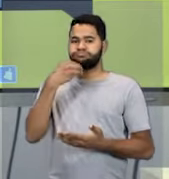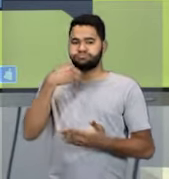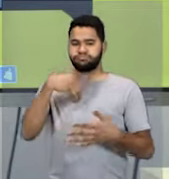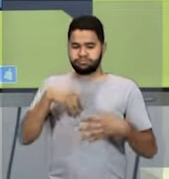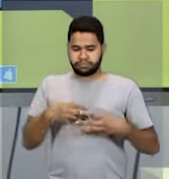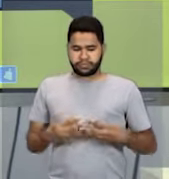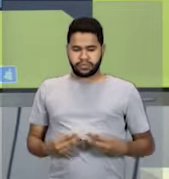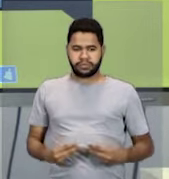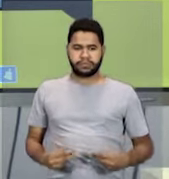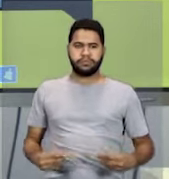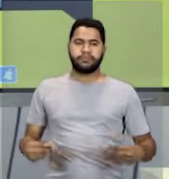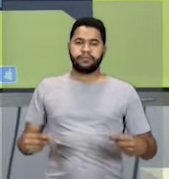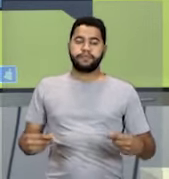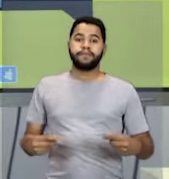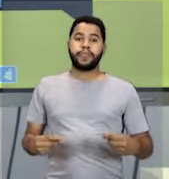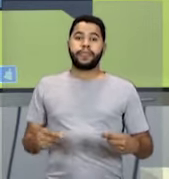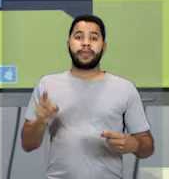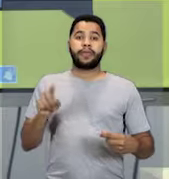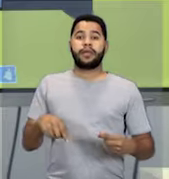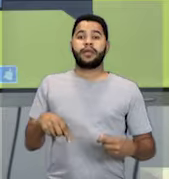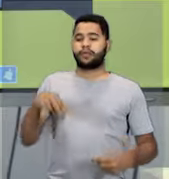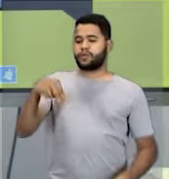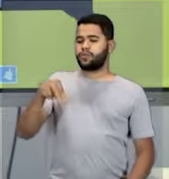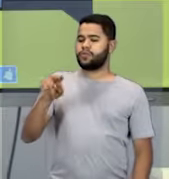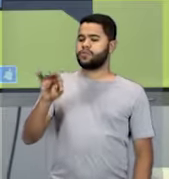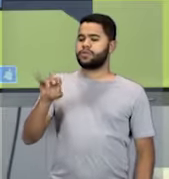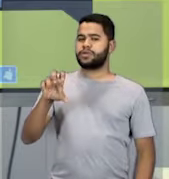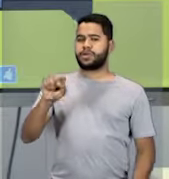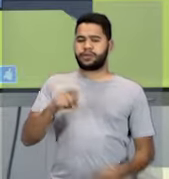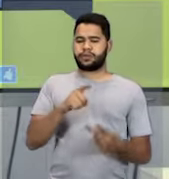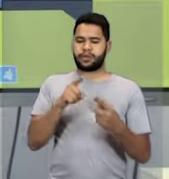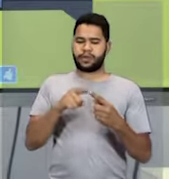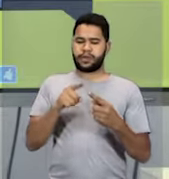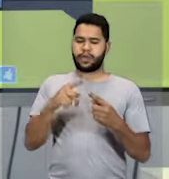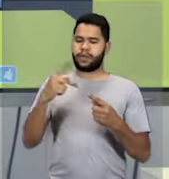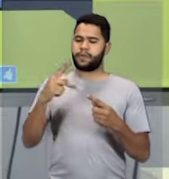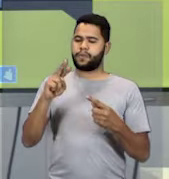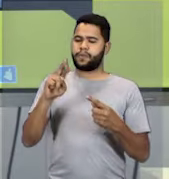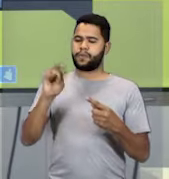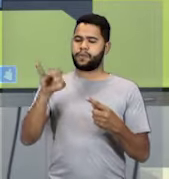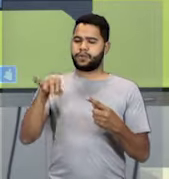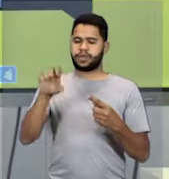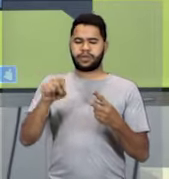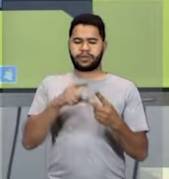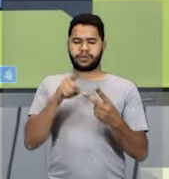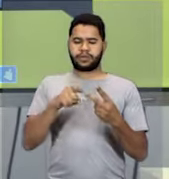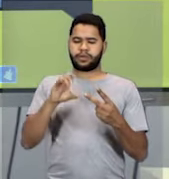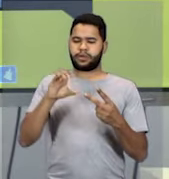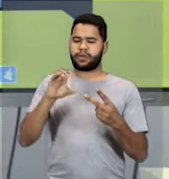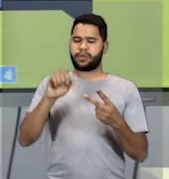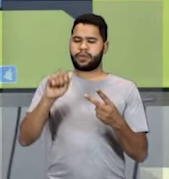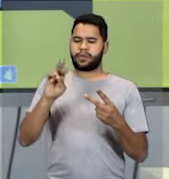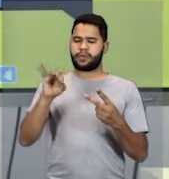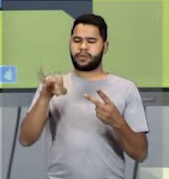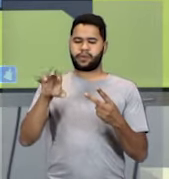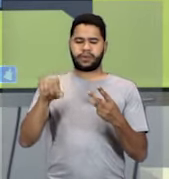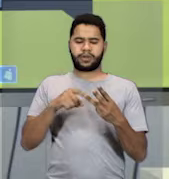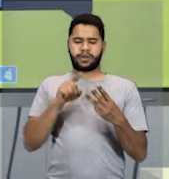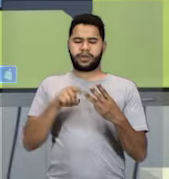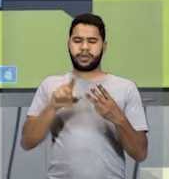que são nutrientes? Os nutrientes são as proteínas, os carboidratos, os lipídios,